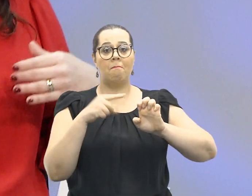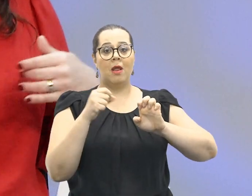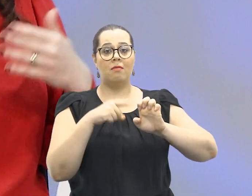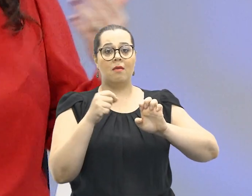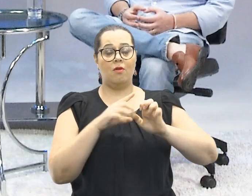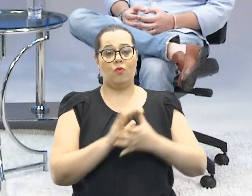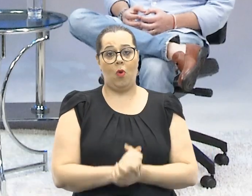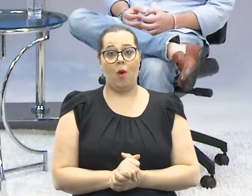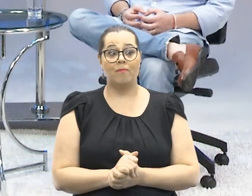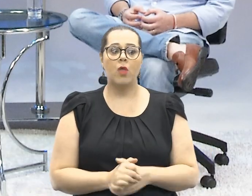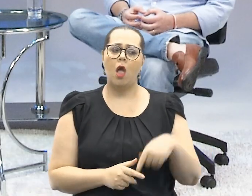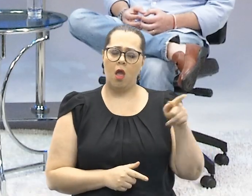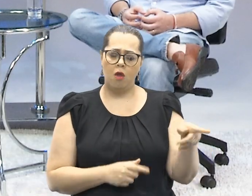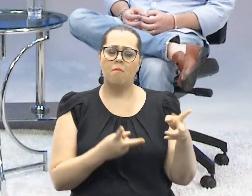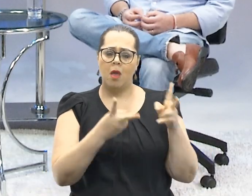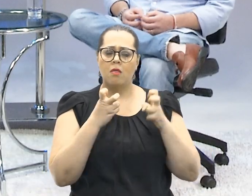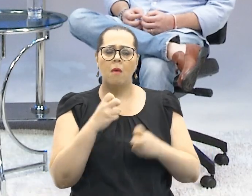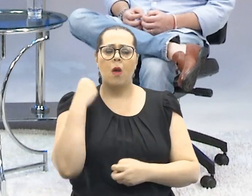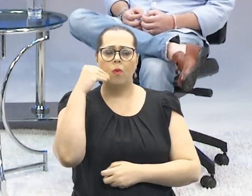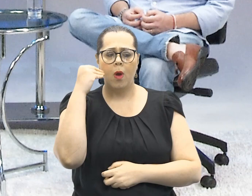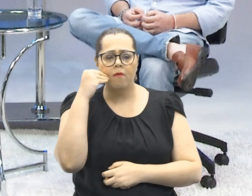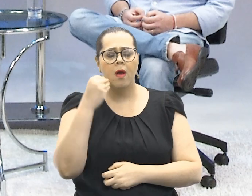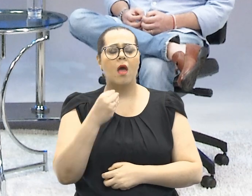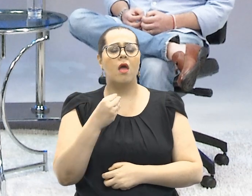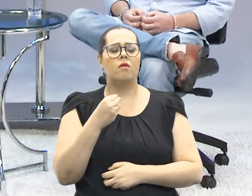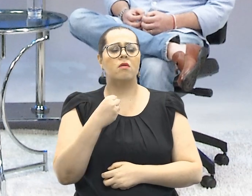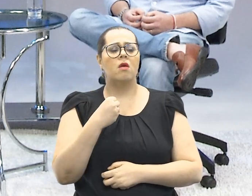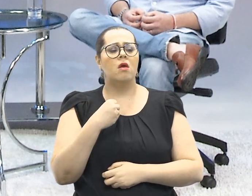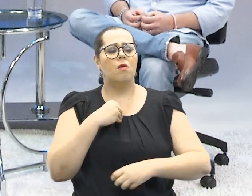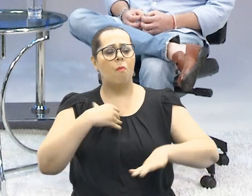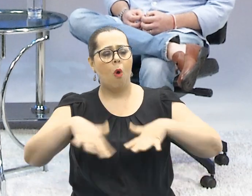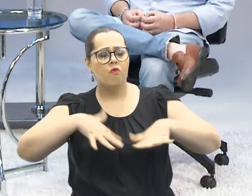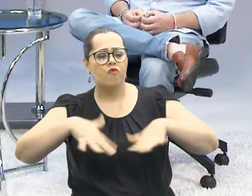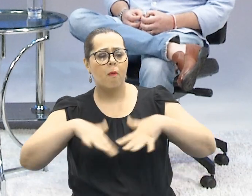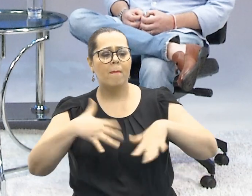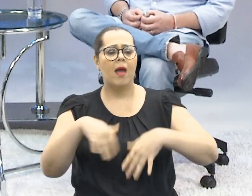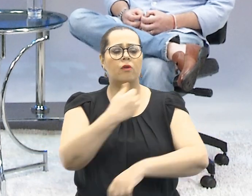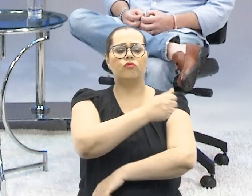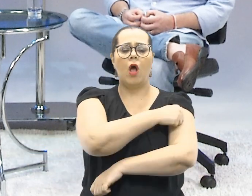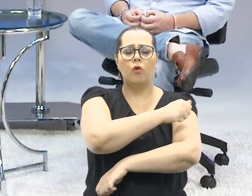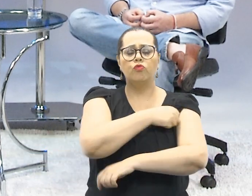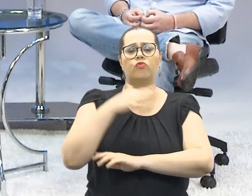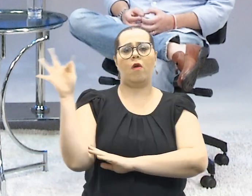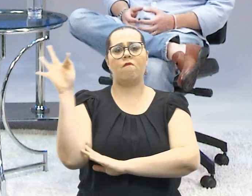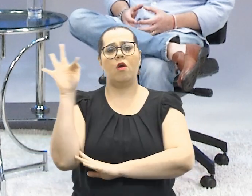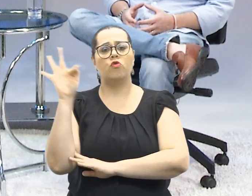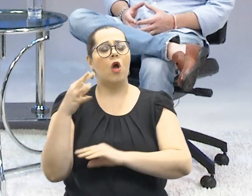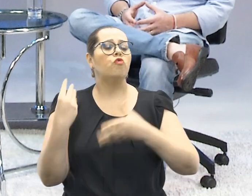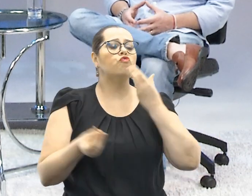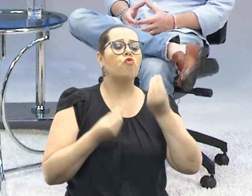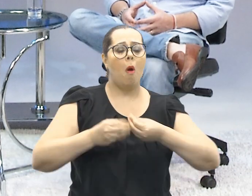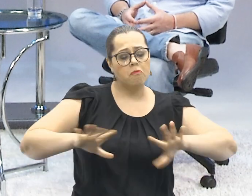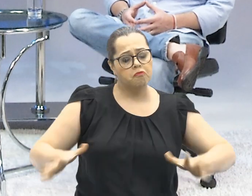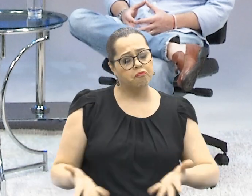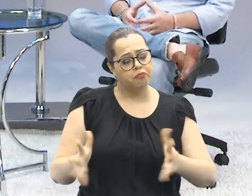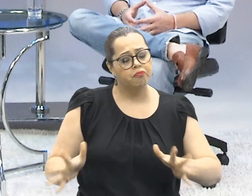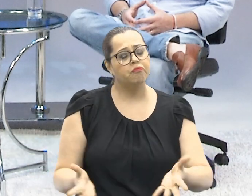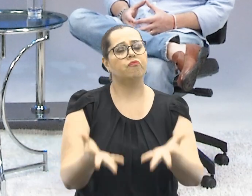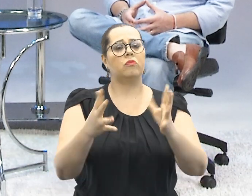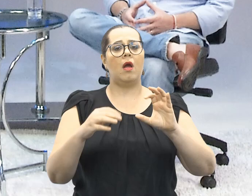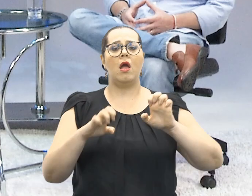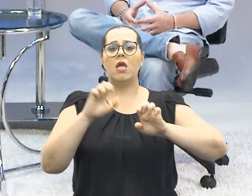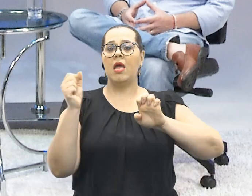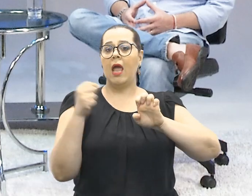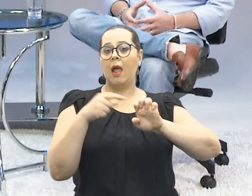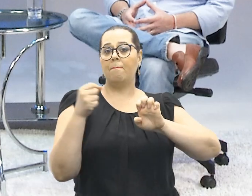sua vivência em movimentos estudantis. Qual que é a importância dessa valorização, né, de incentivar esse jovem empreendedor?